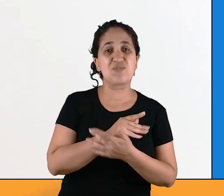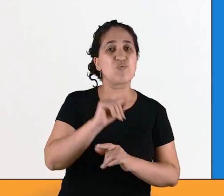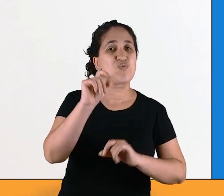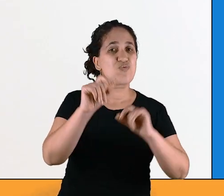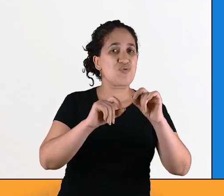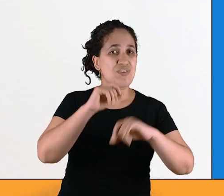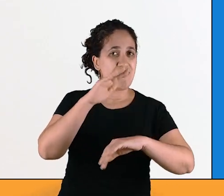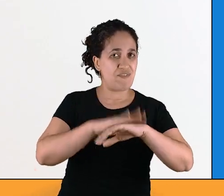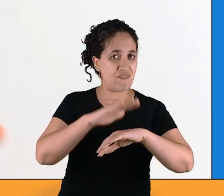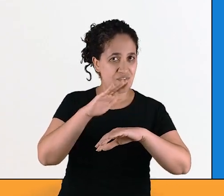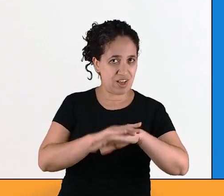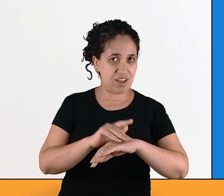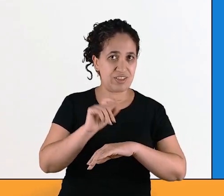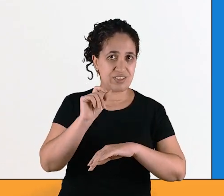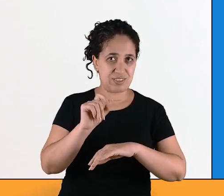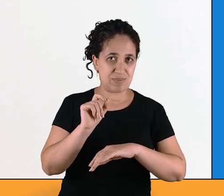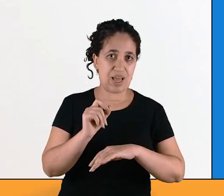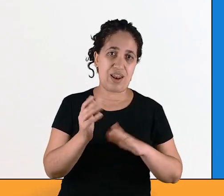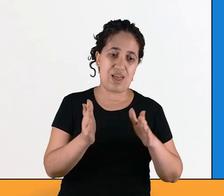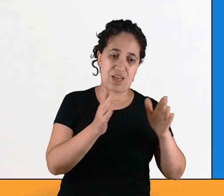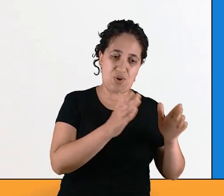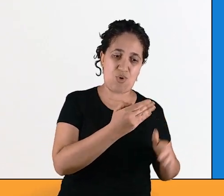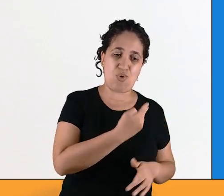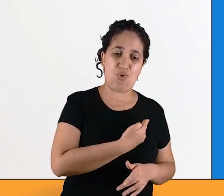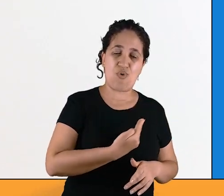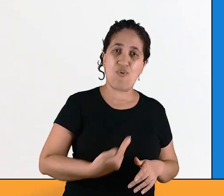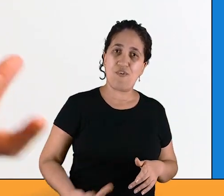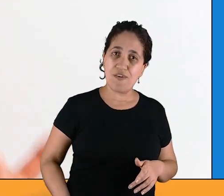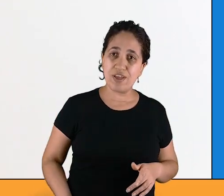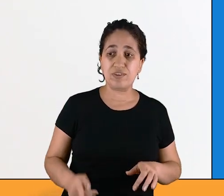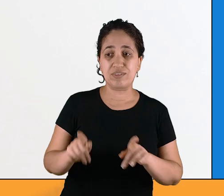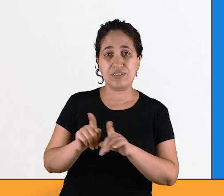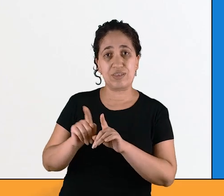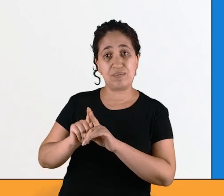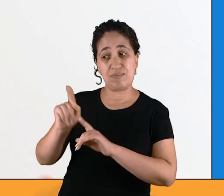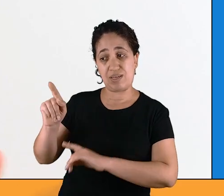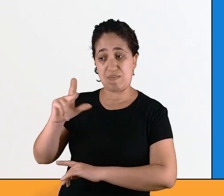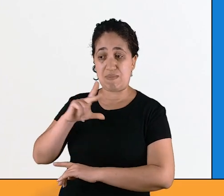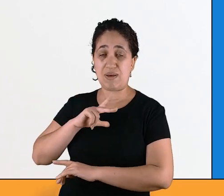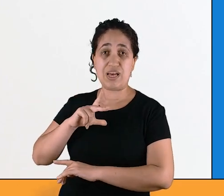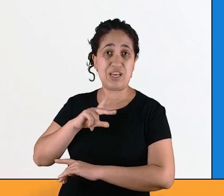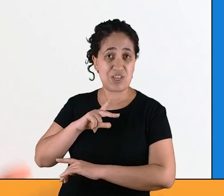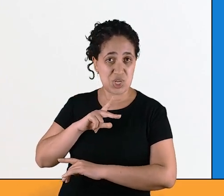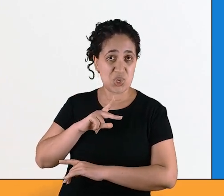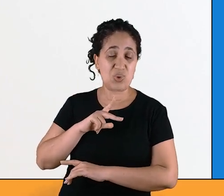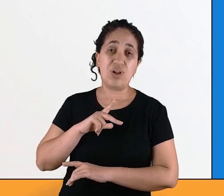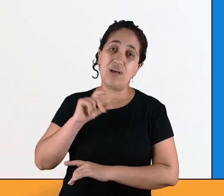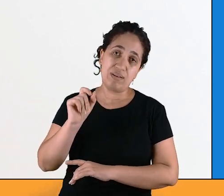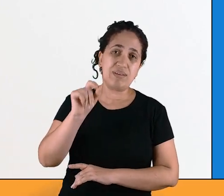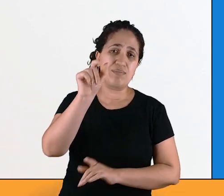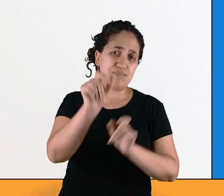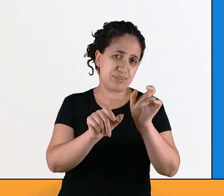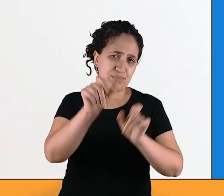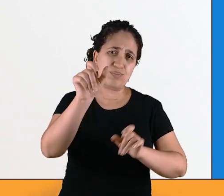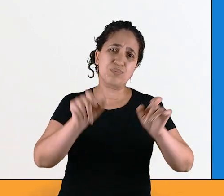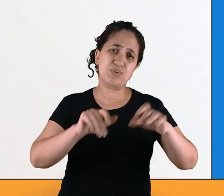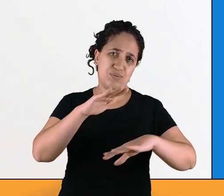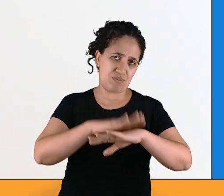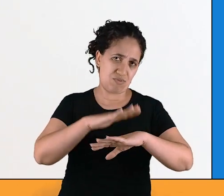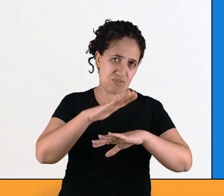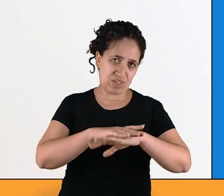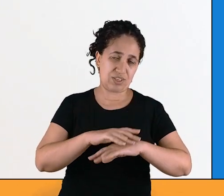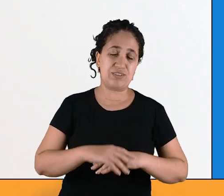do que está sendo feito, tanto, né, por órgãos governamentais, quanto pela iniciativa privada e também por